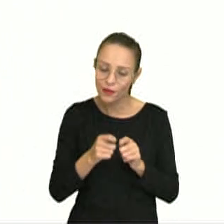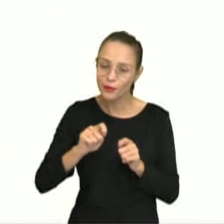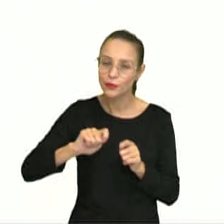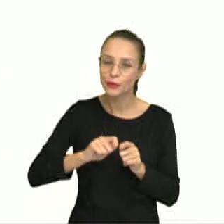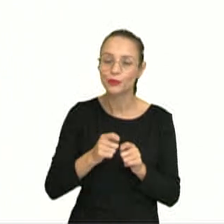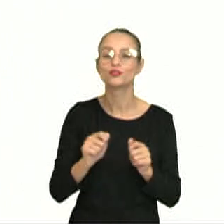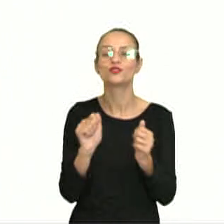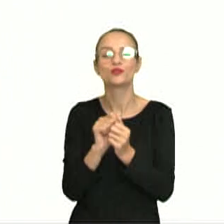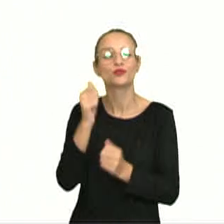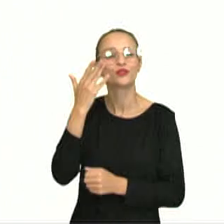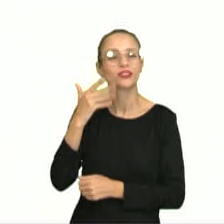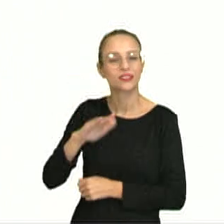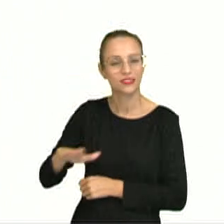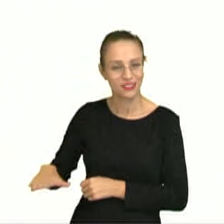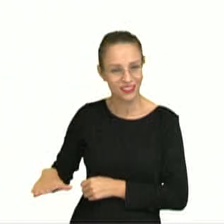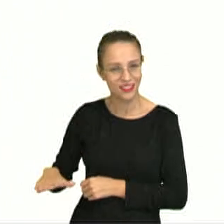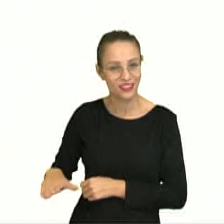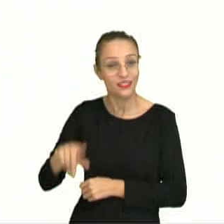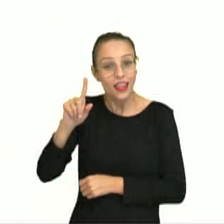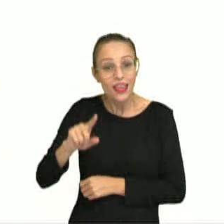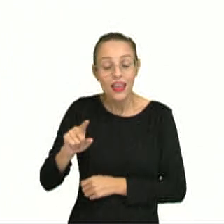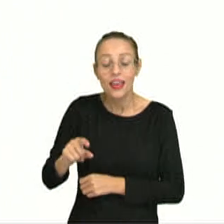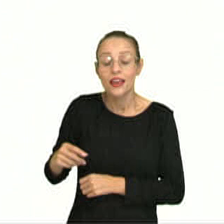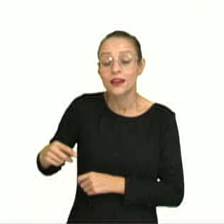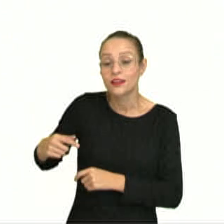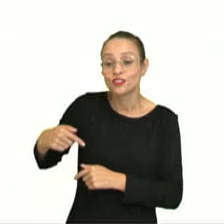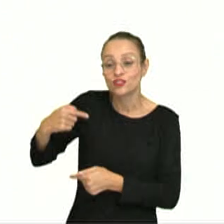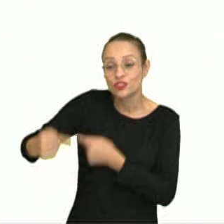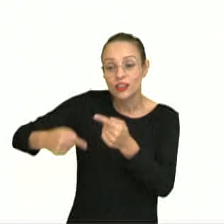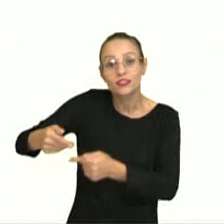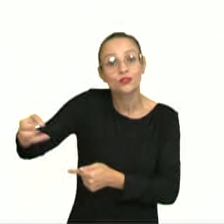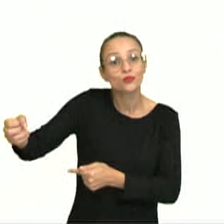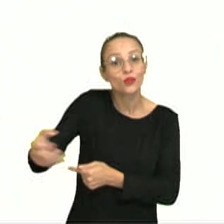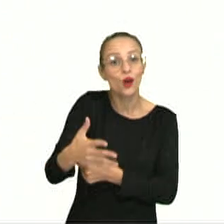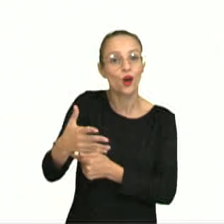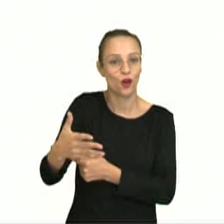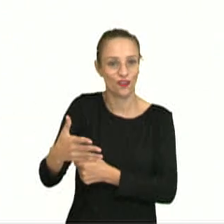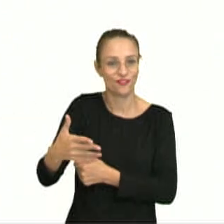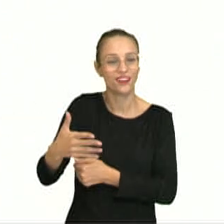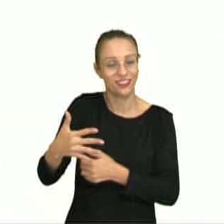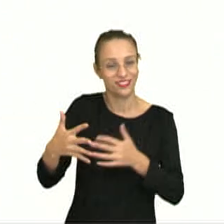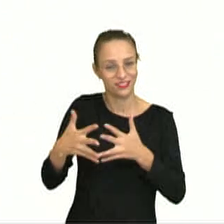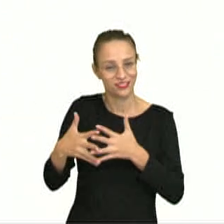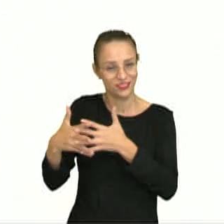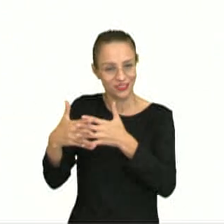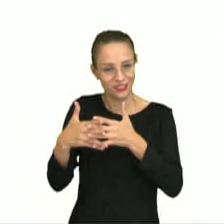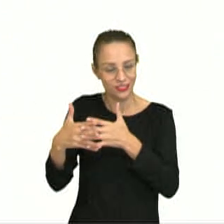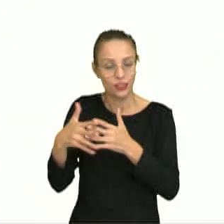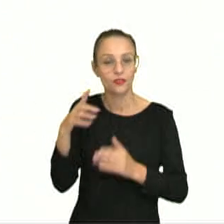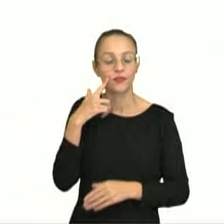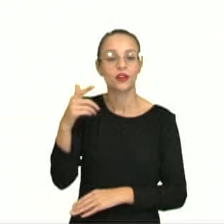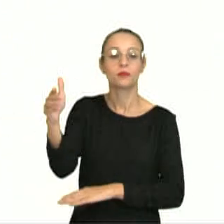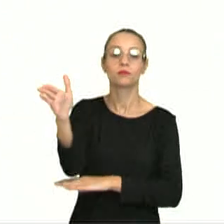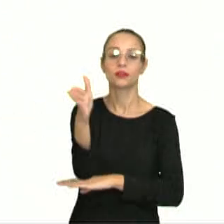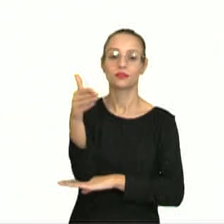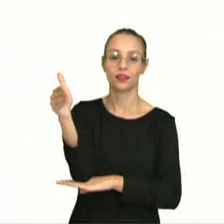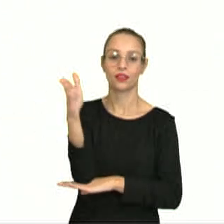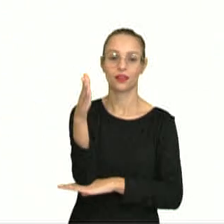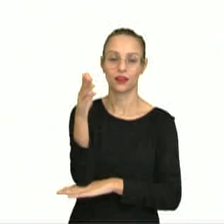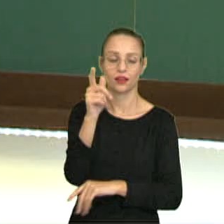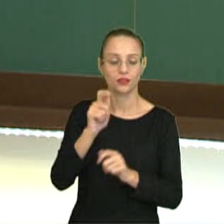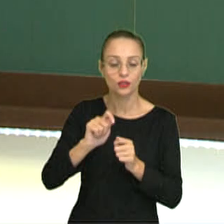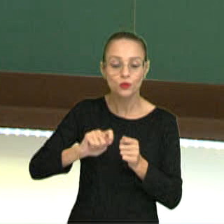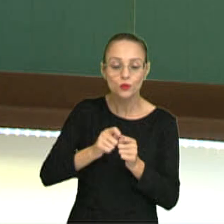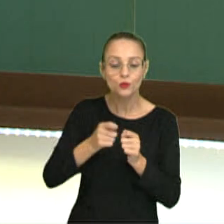uma criança, né, que representa essa próxima geração de norte-americanos. E a gente vê a bandeira sendo